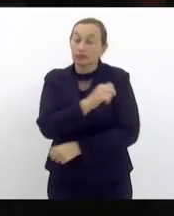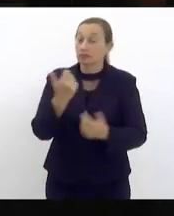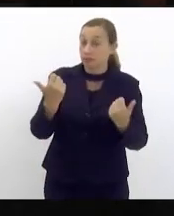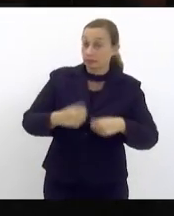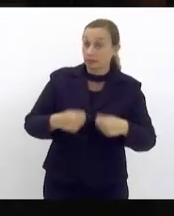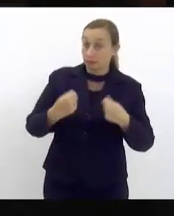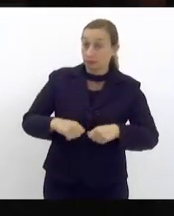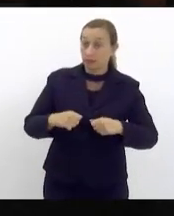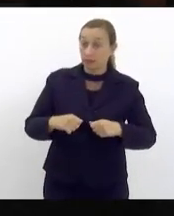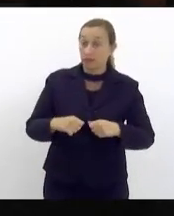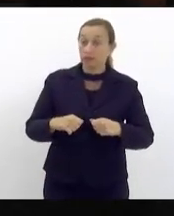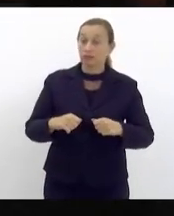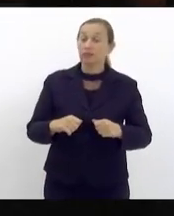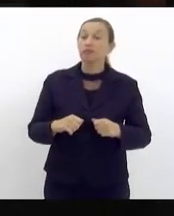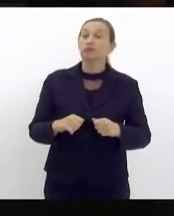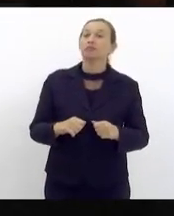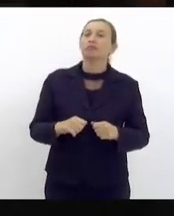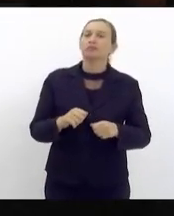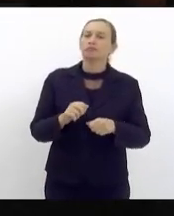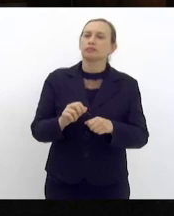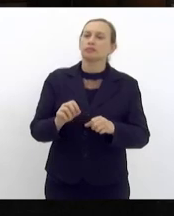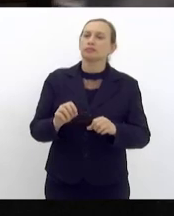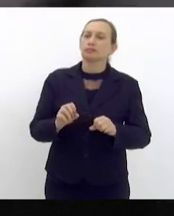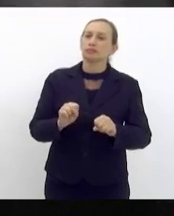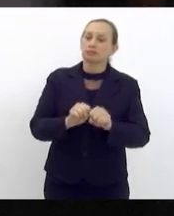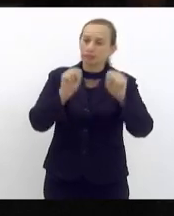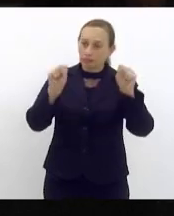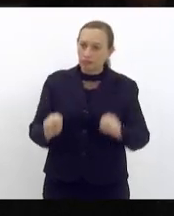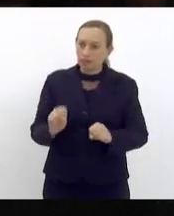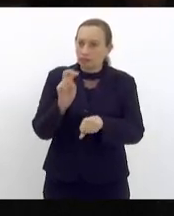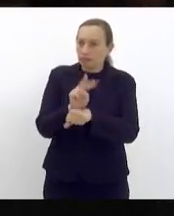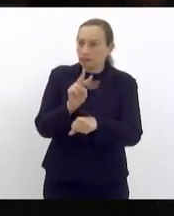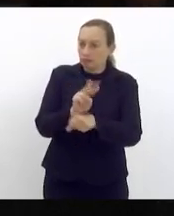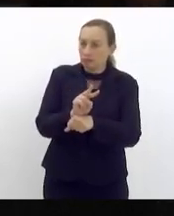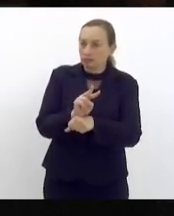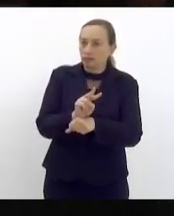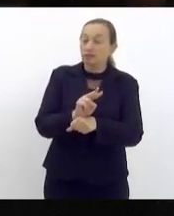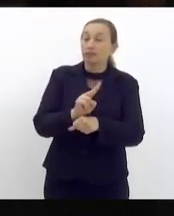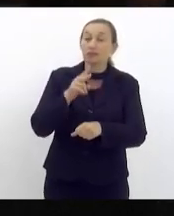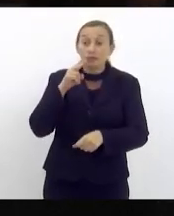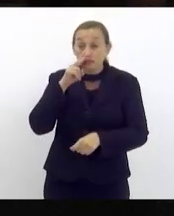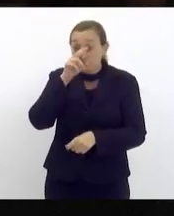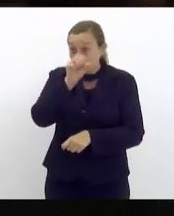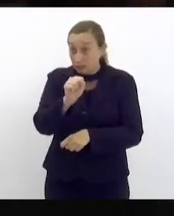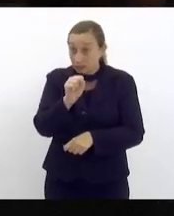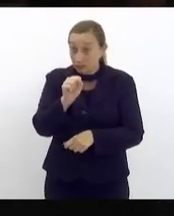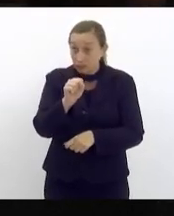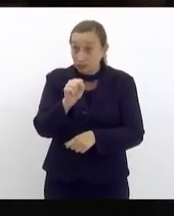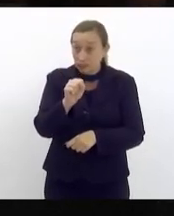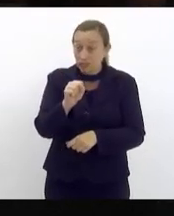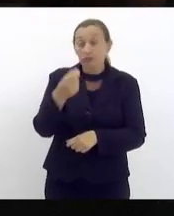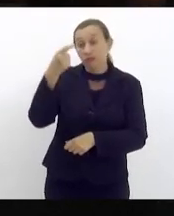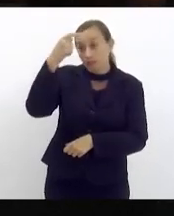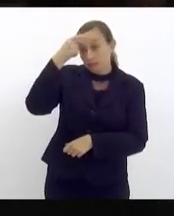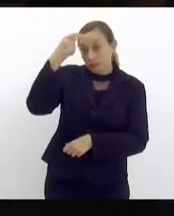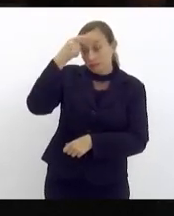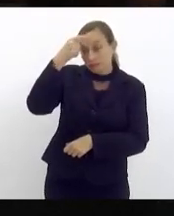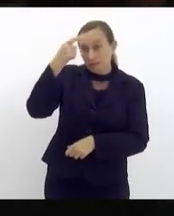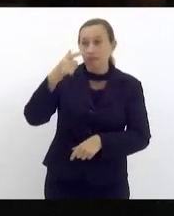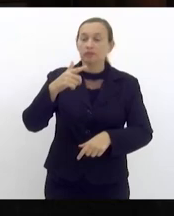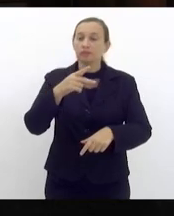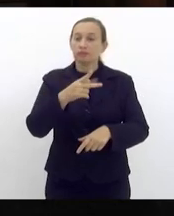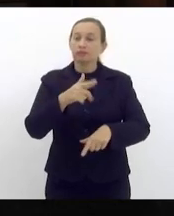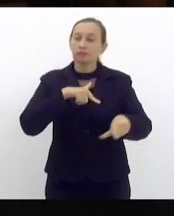preciso que essa rede de monitoramento conte como falei anteriormente com fortalecimento a partir da conscientização dos